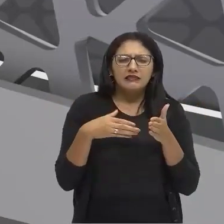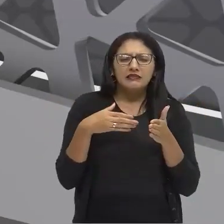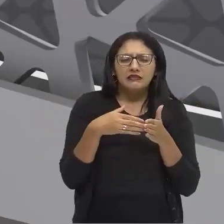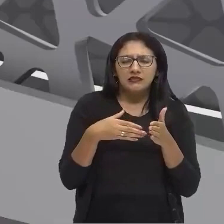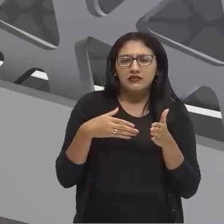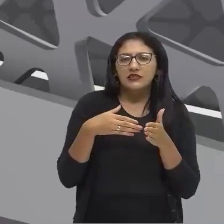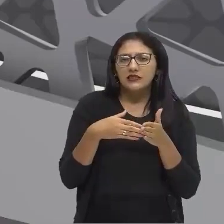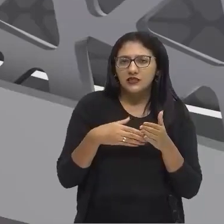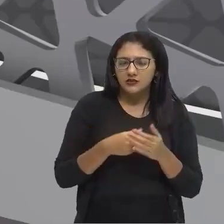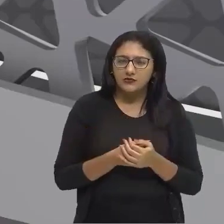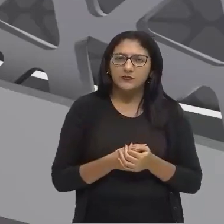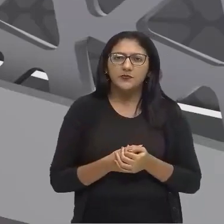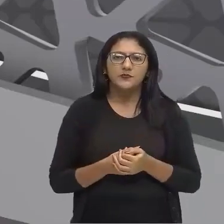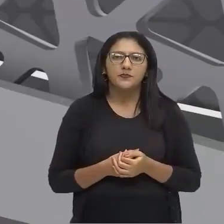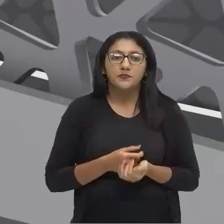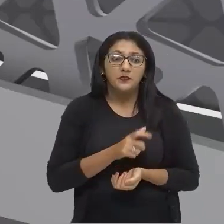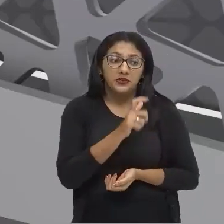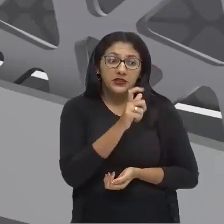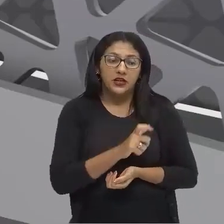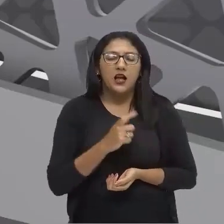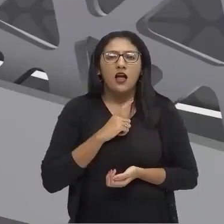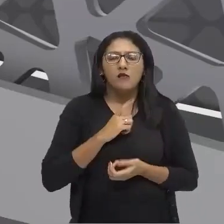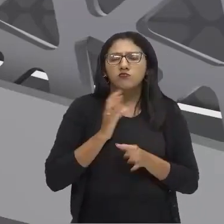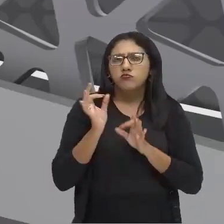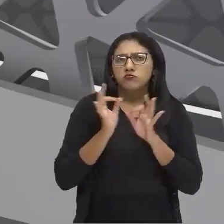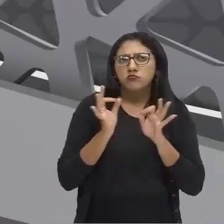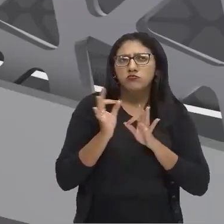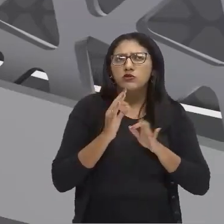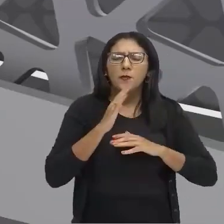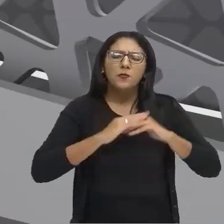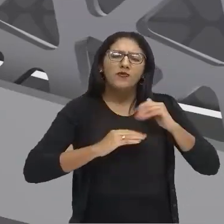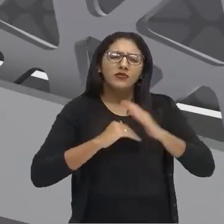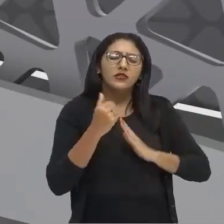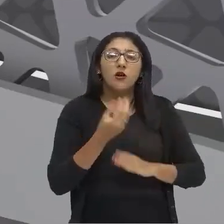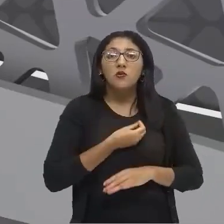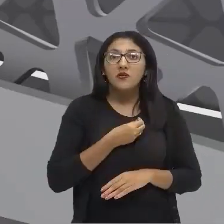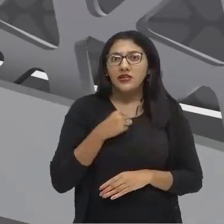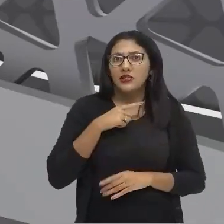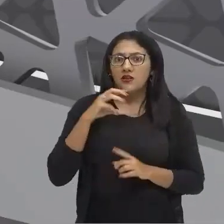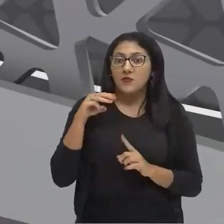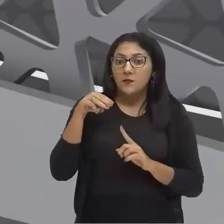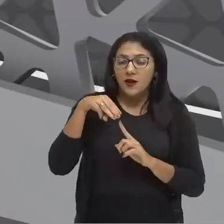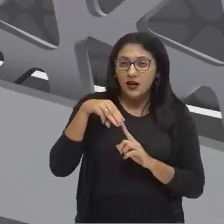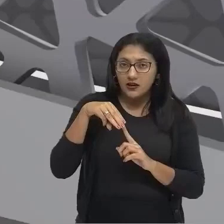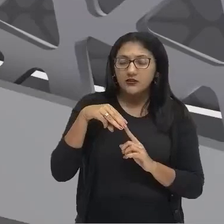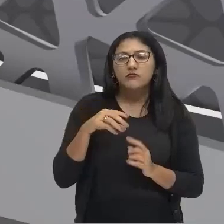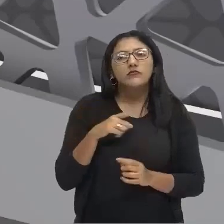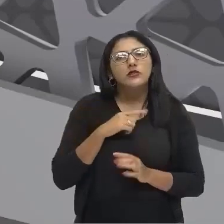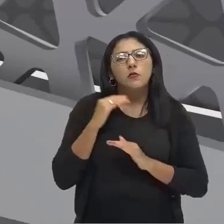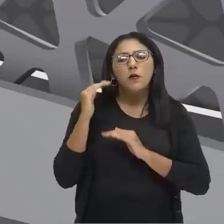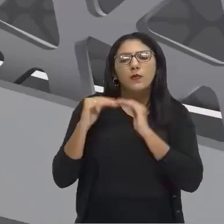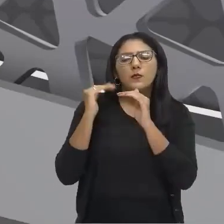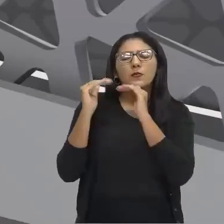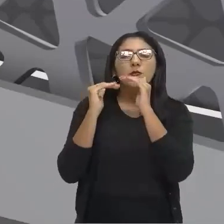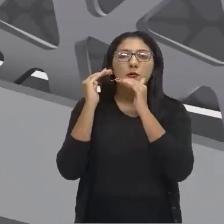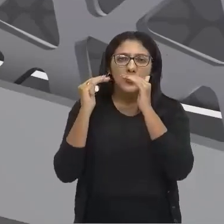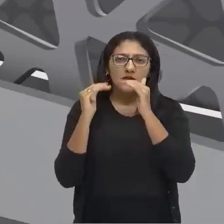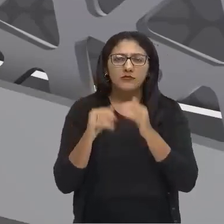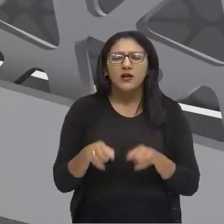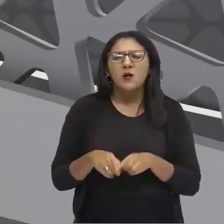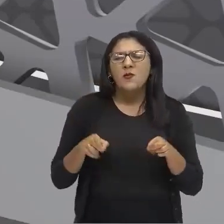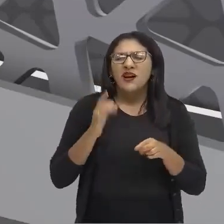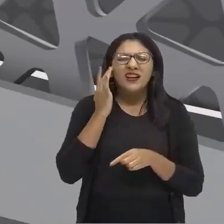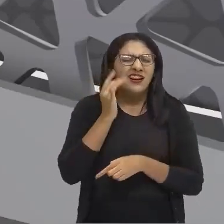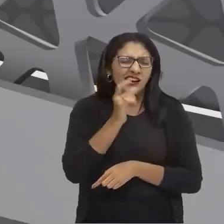Ele protagonizou a sua vida, a sua profissão, ele colocou metas e desenvolveu. Mas será que eles